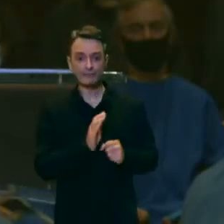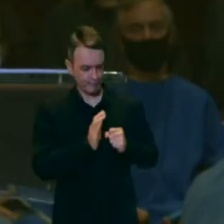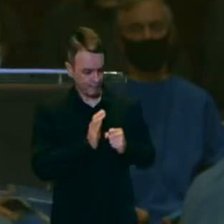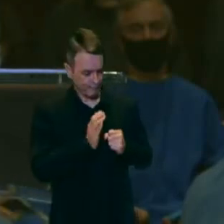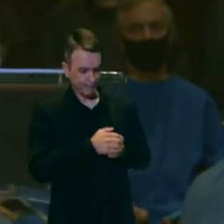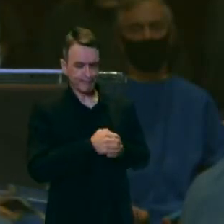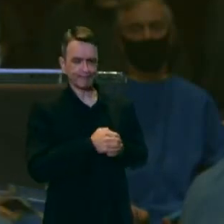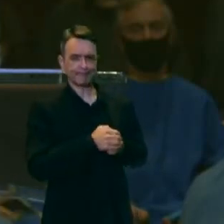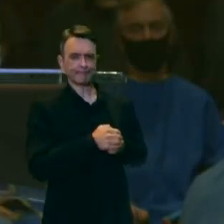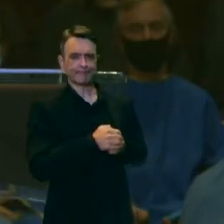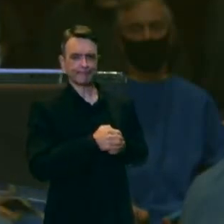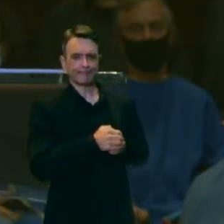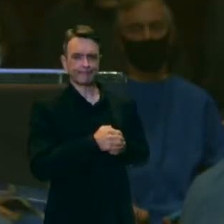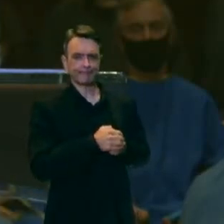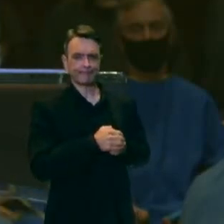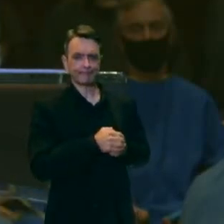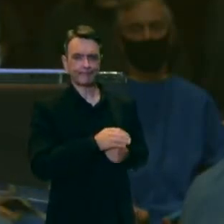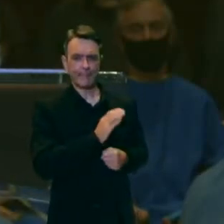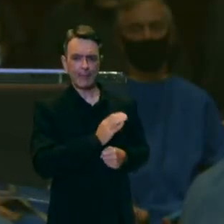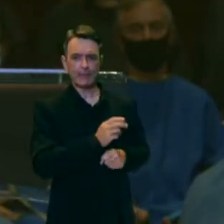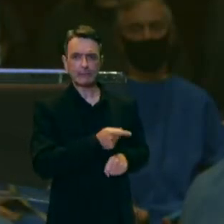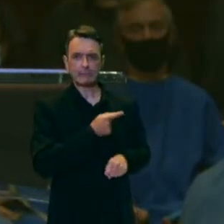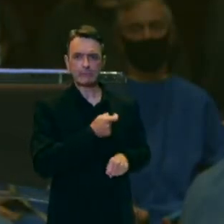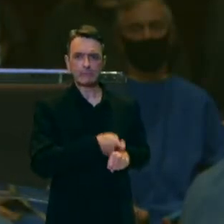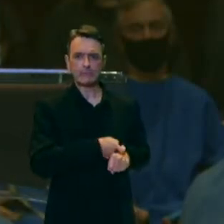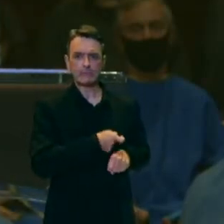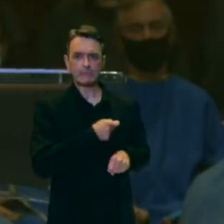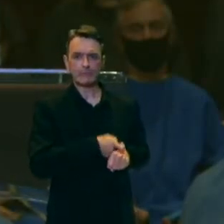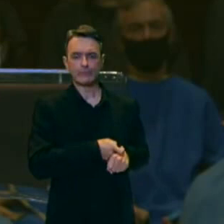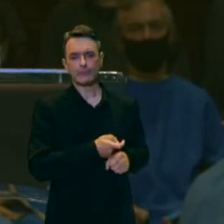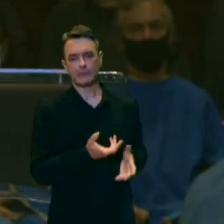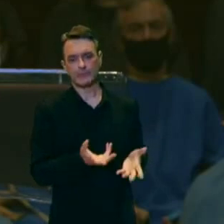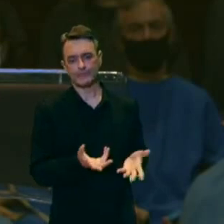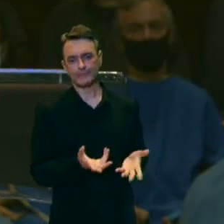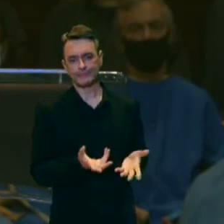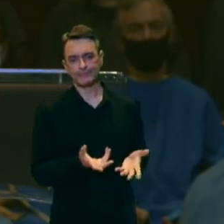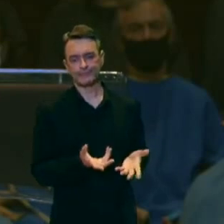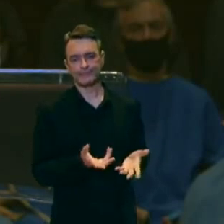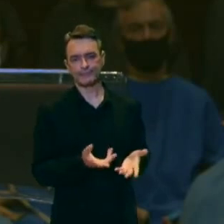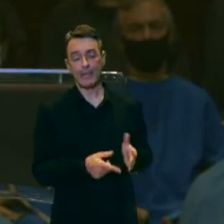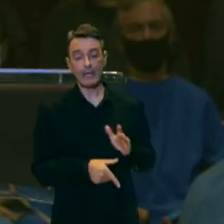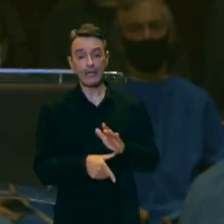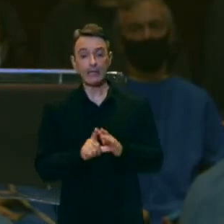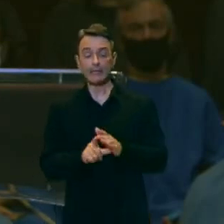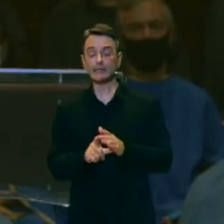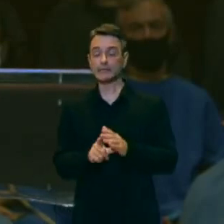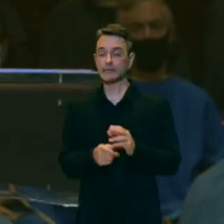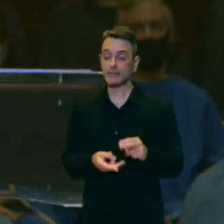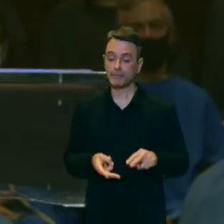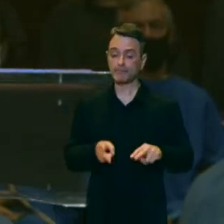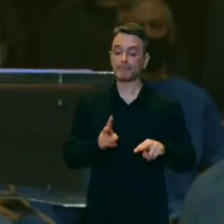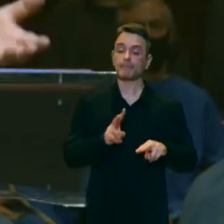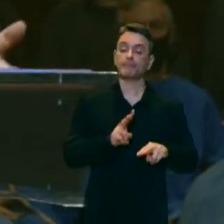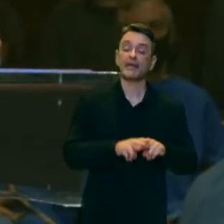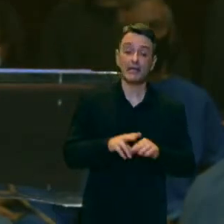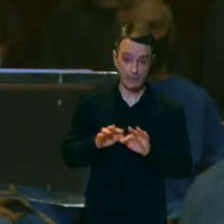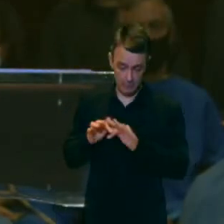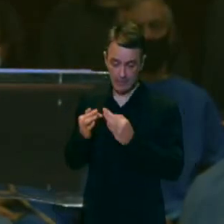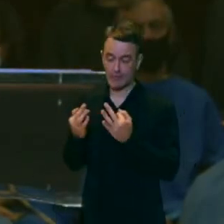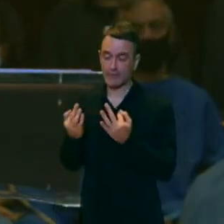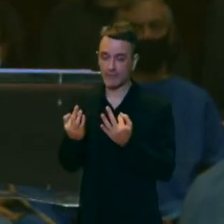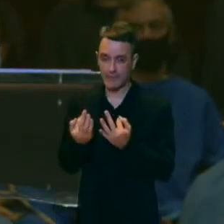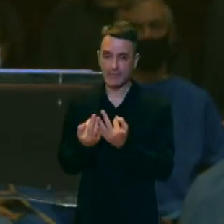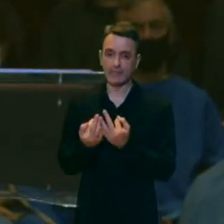E pouco antes dele ser preso e executado pelos babilônios, ou melhor, sua família foi